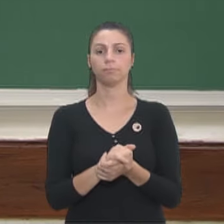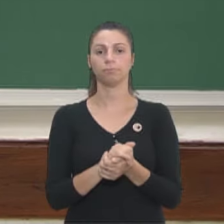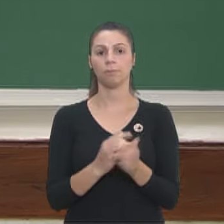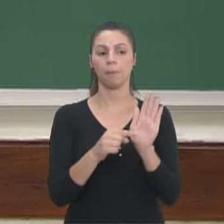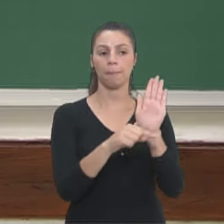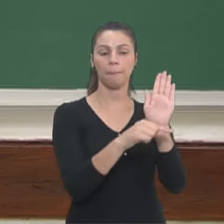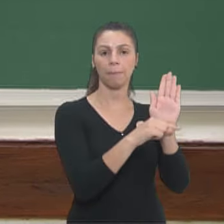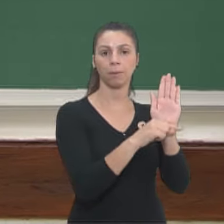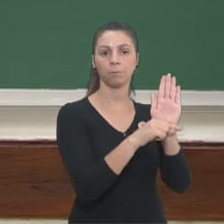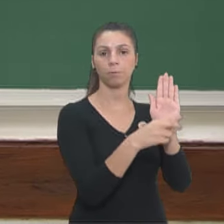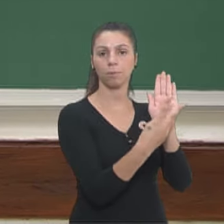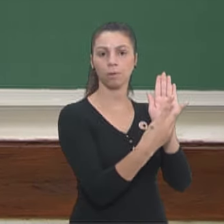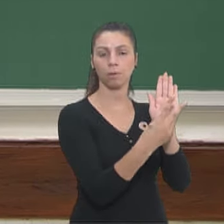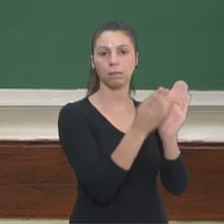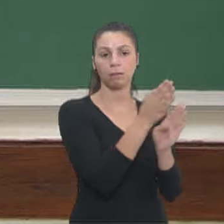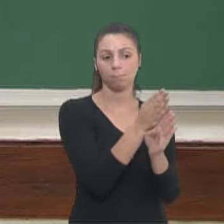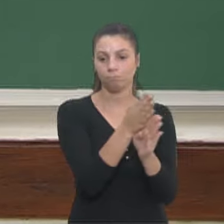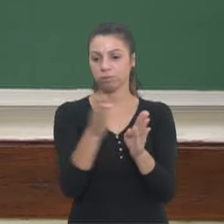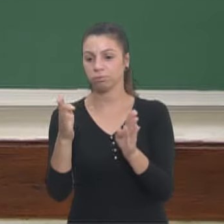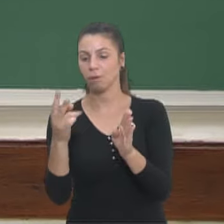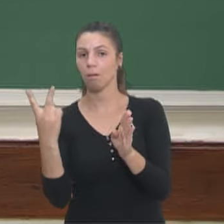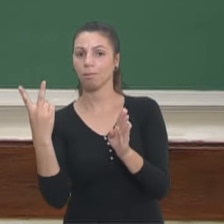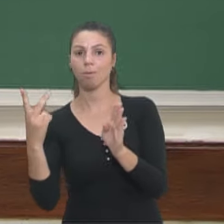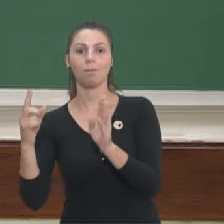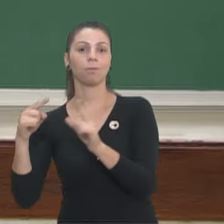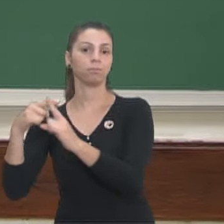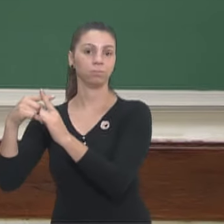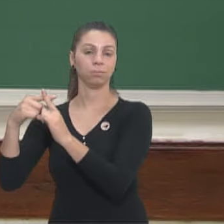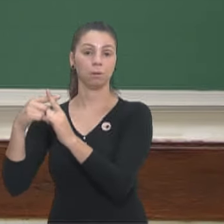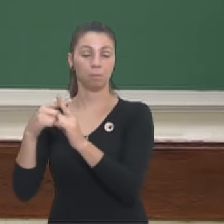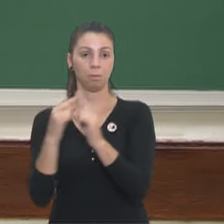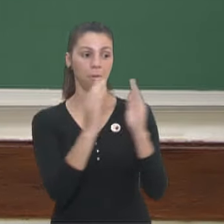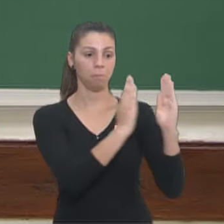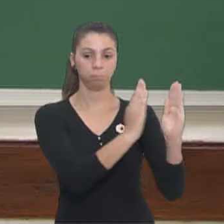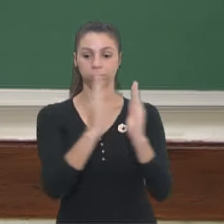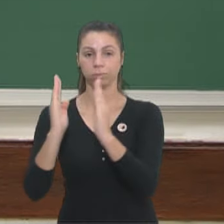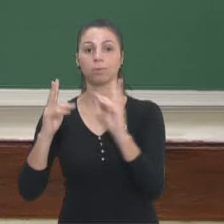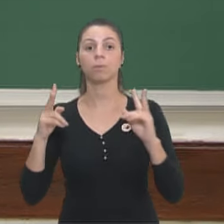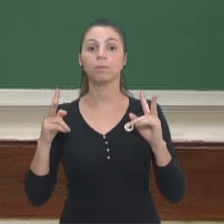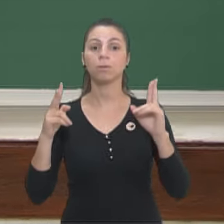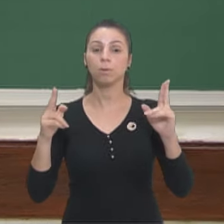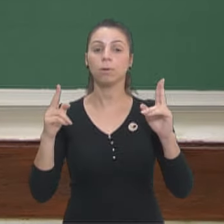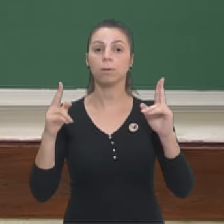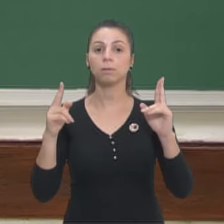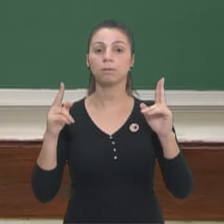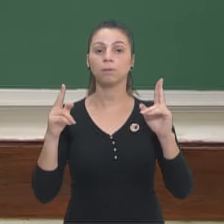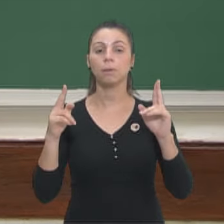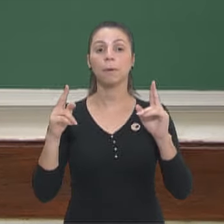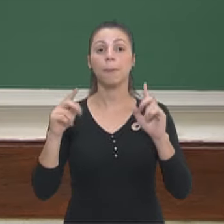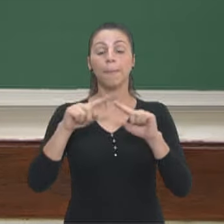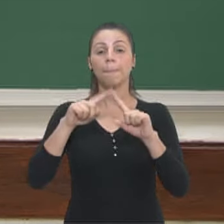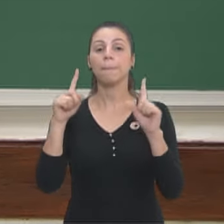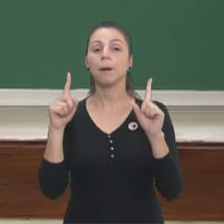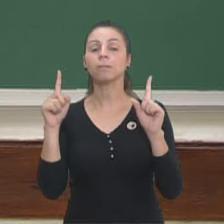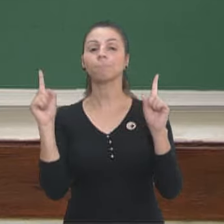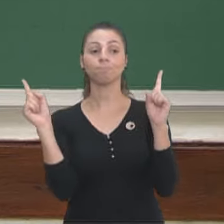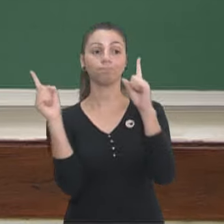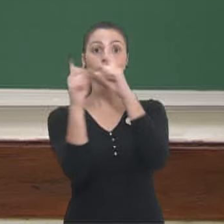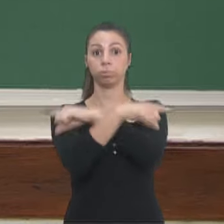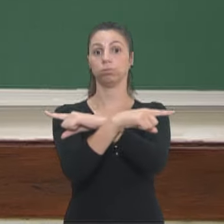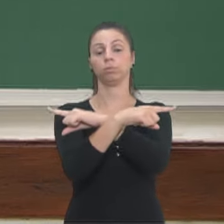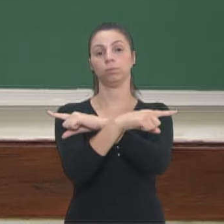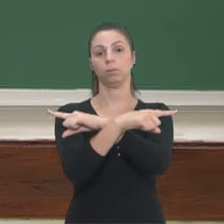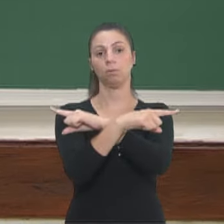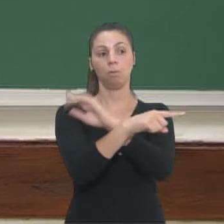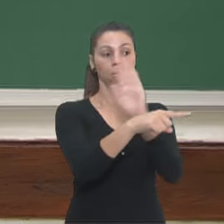2 e mais 2, né? Em módulo eles são iguais, que é 2, mas no sentido